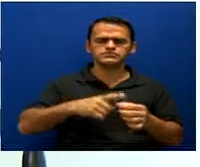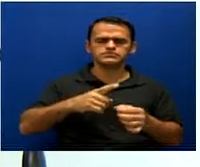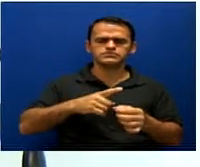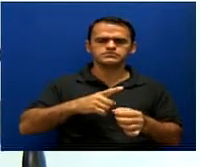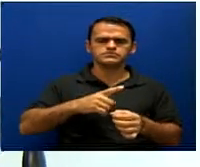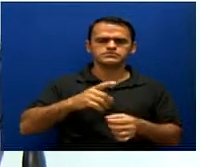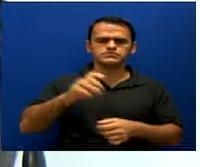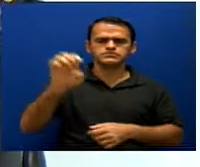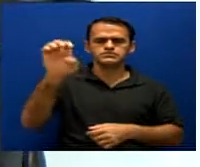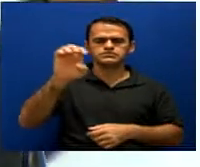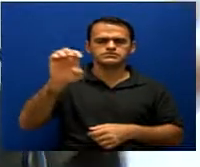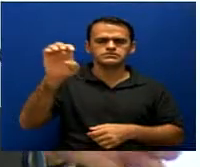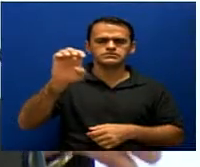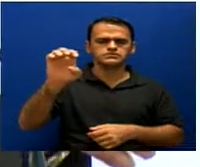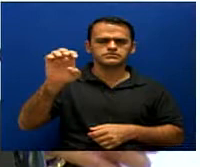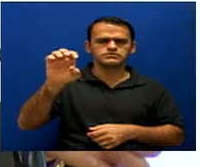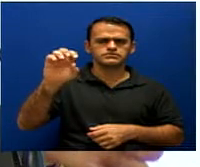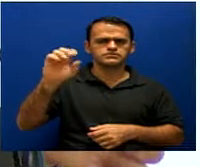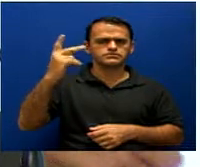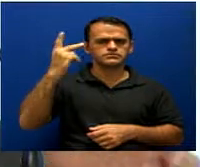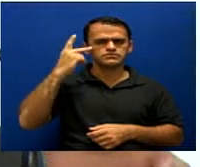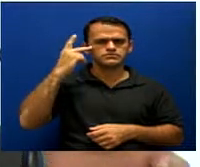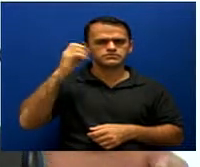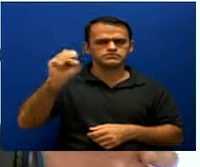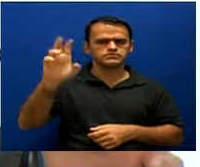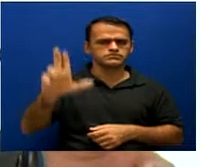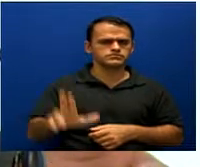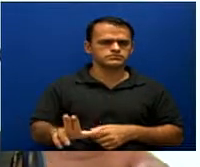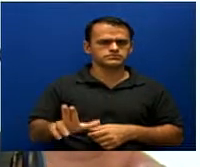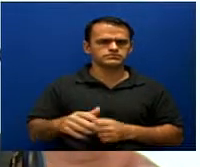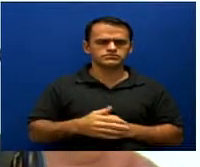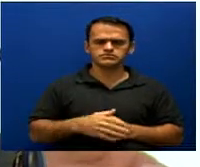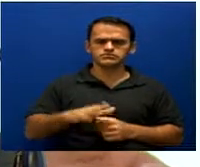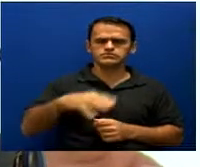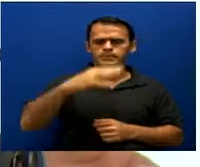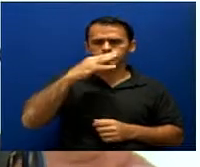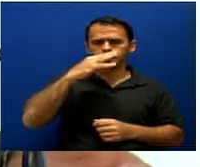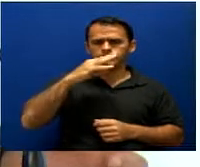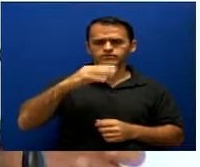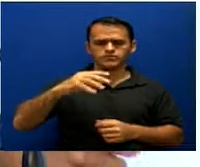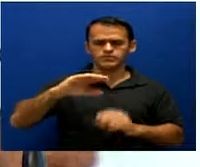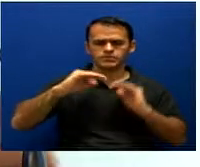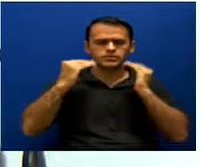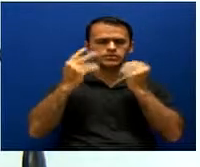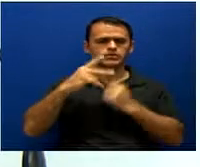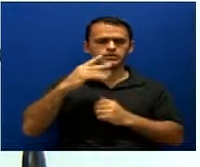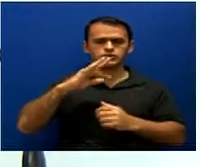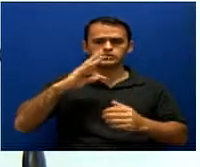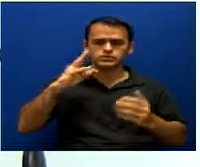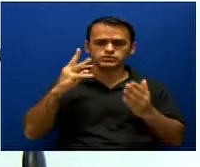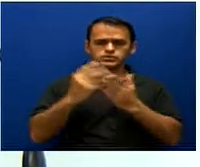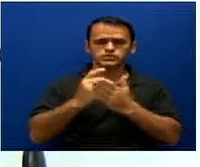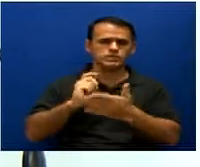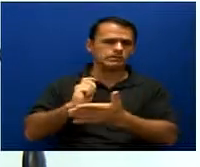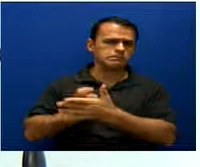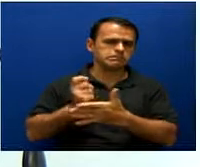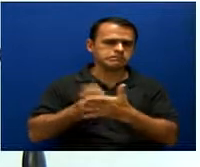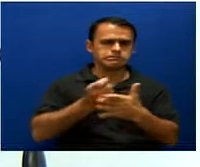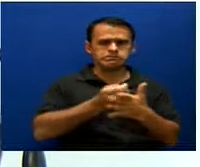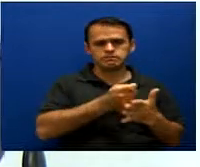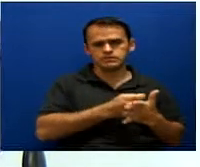riu. Mas nós estamos cobrindo os custos de quase tudo, vereador Martinez. Sorocaba, é a 16, a 15.